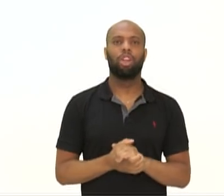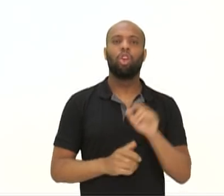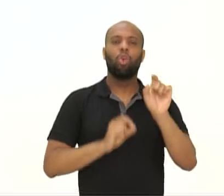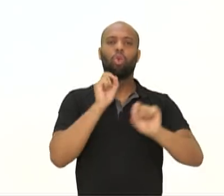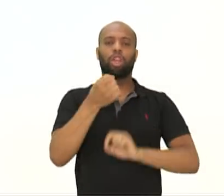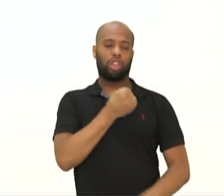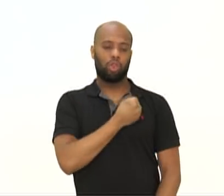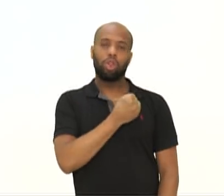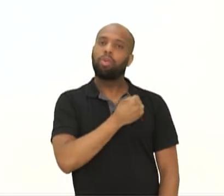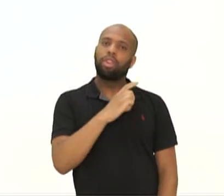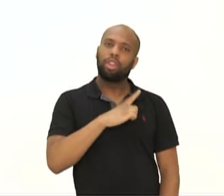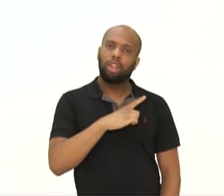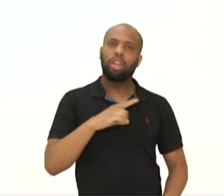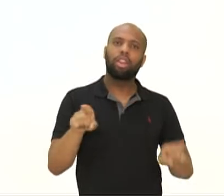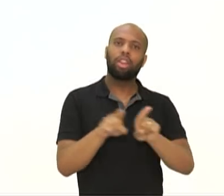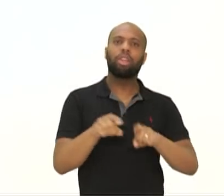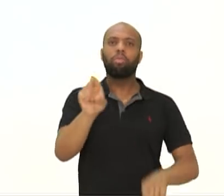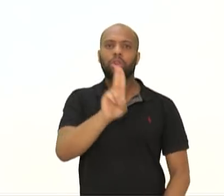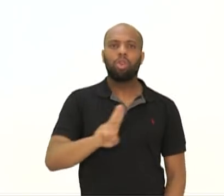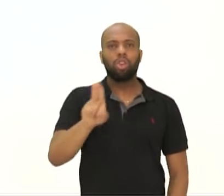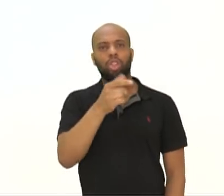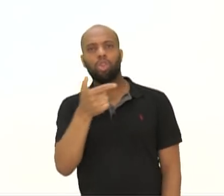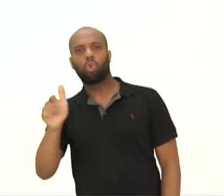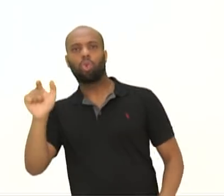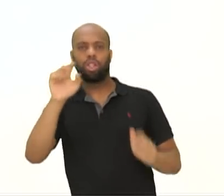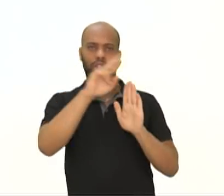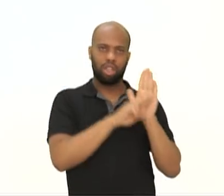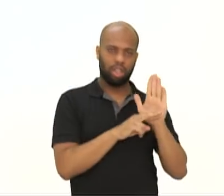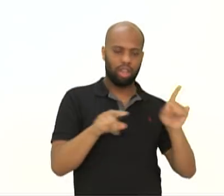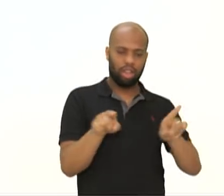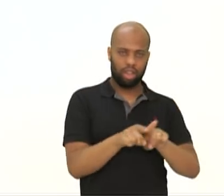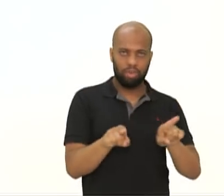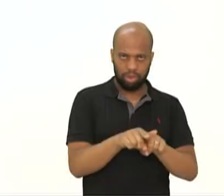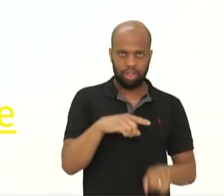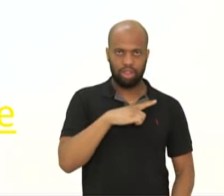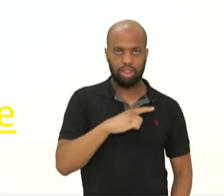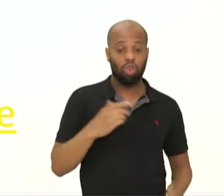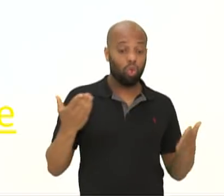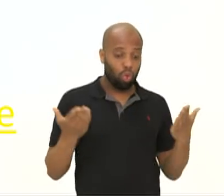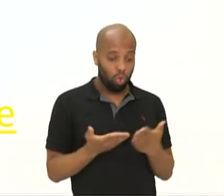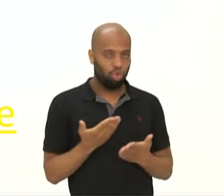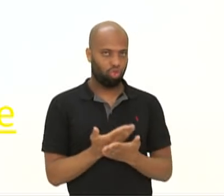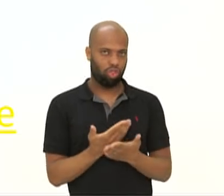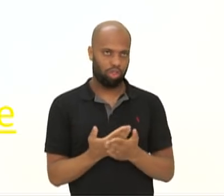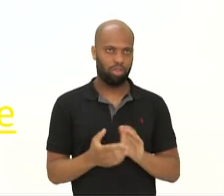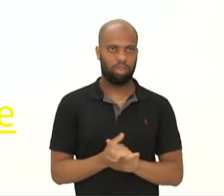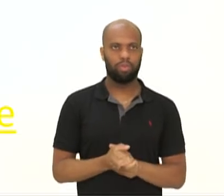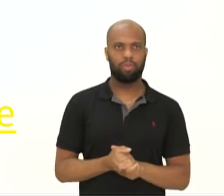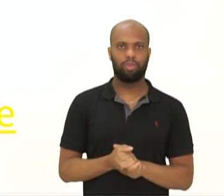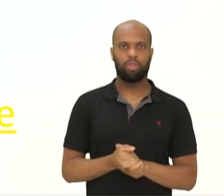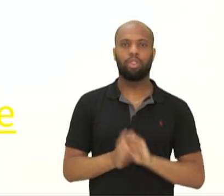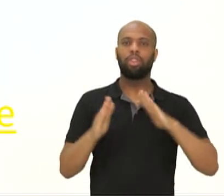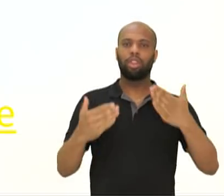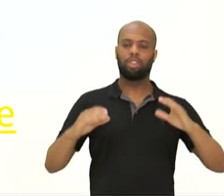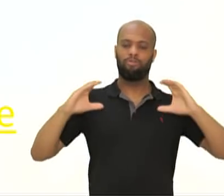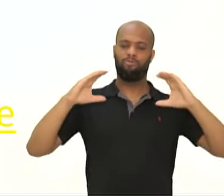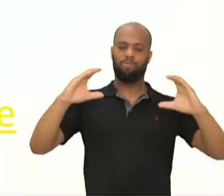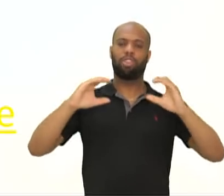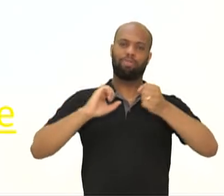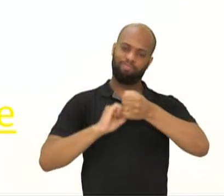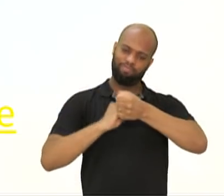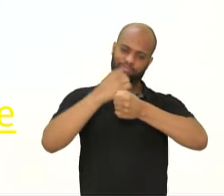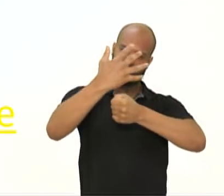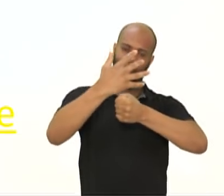valor numérico e também aplicar outras propriedades. Nessa aula aqui, então, fica ligado. Função